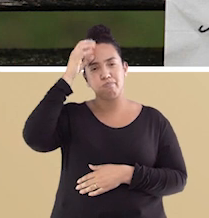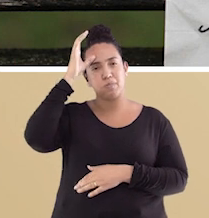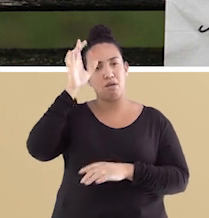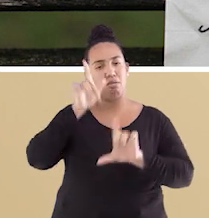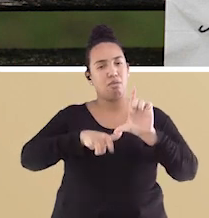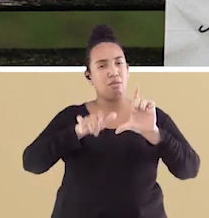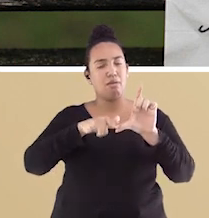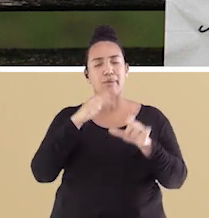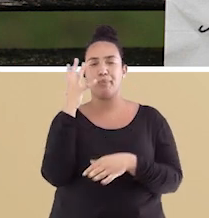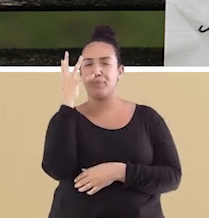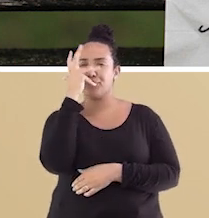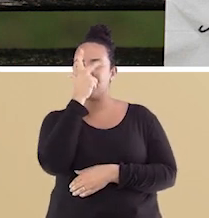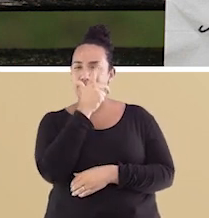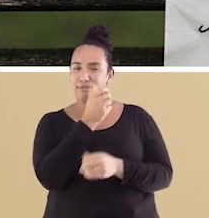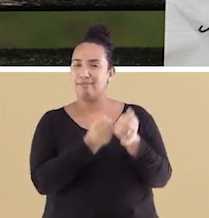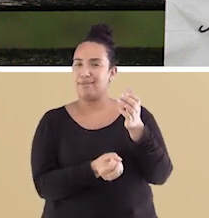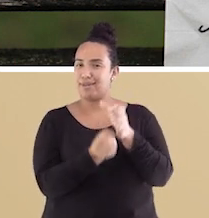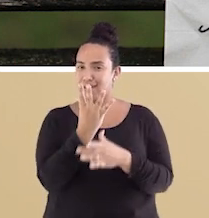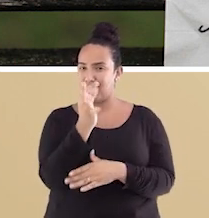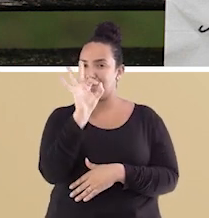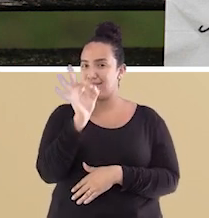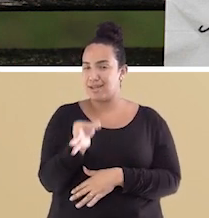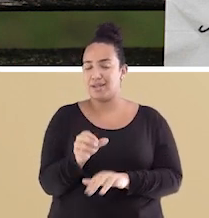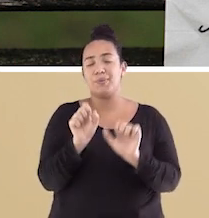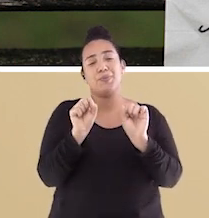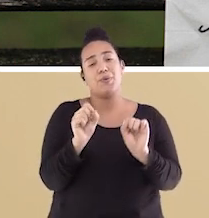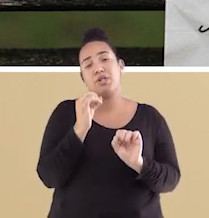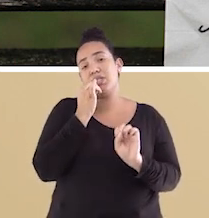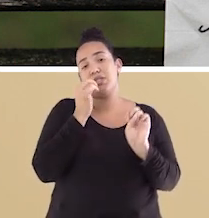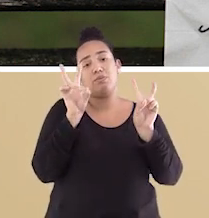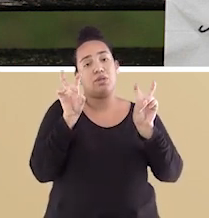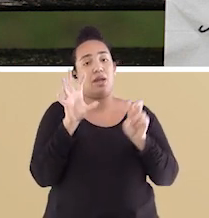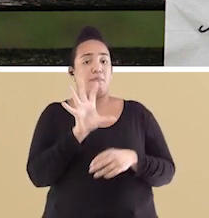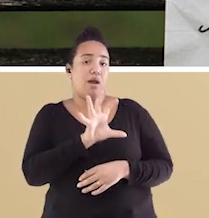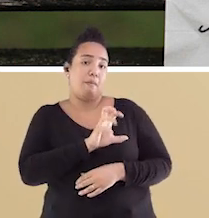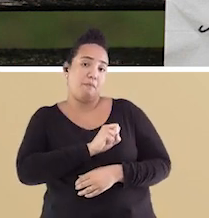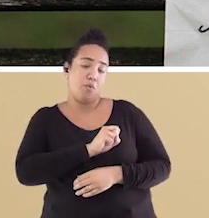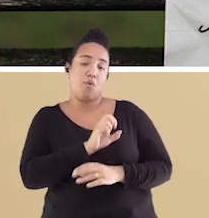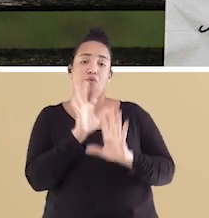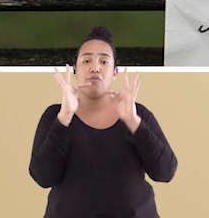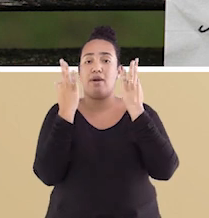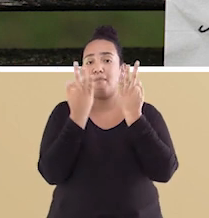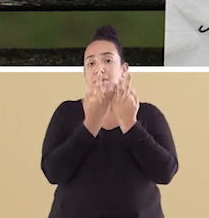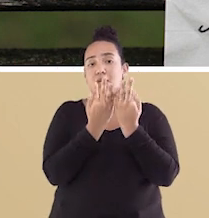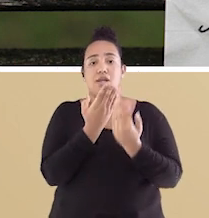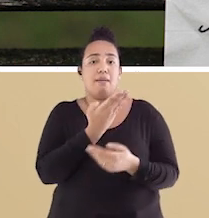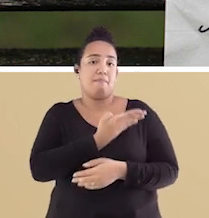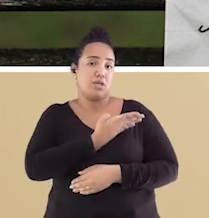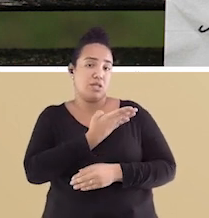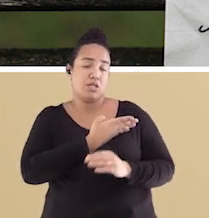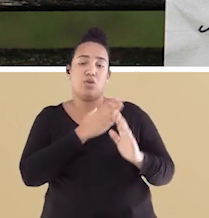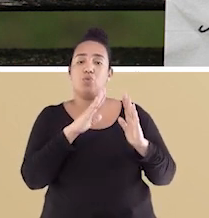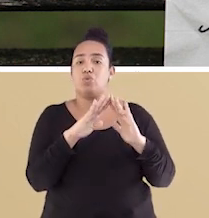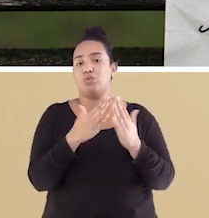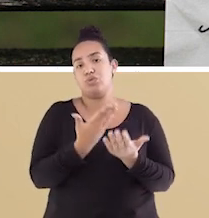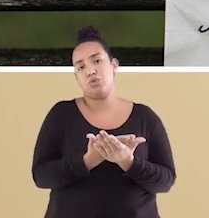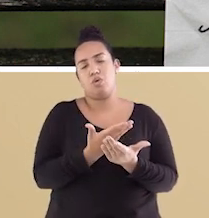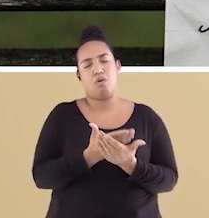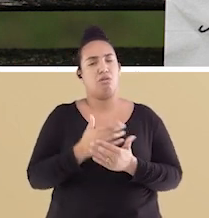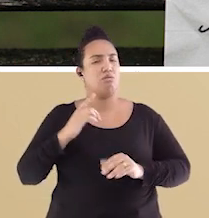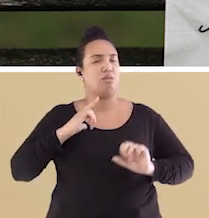bonita. Vocês podem falar de amor, de amizade, de família, de escola, tem uma infinidade de